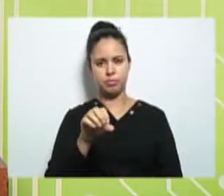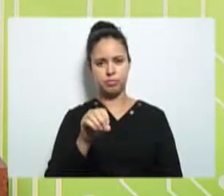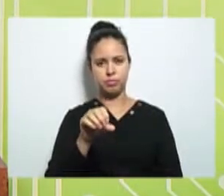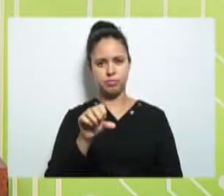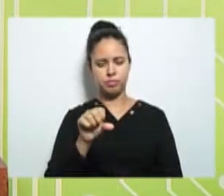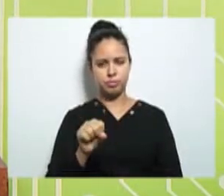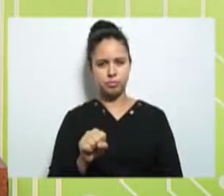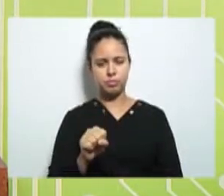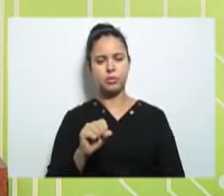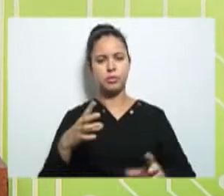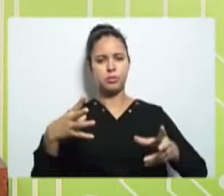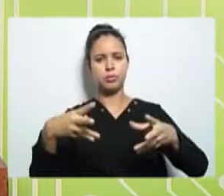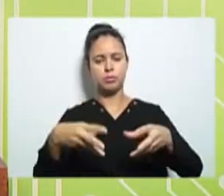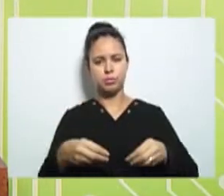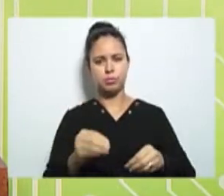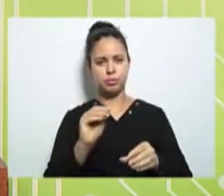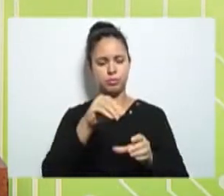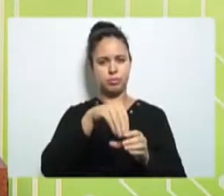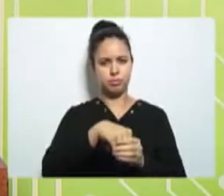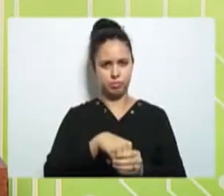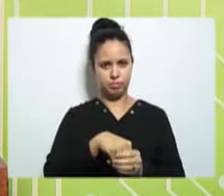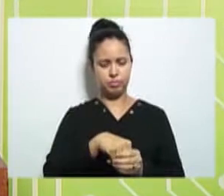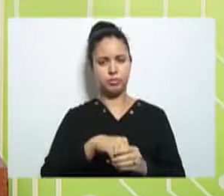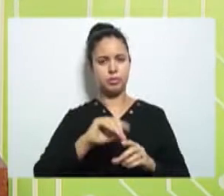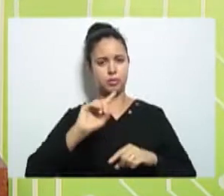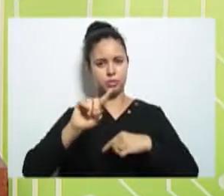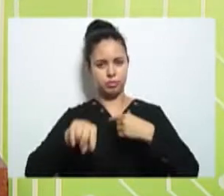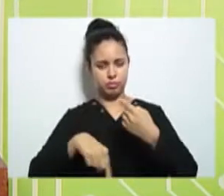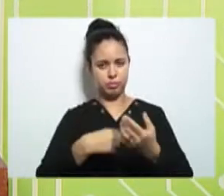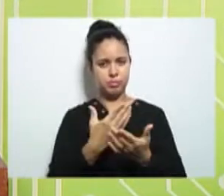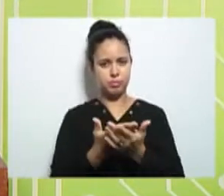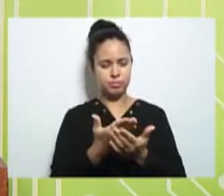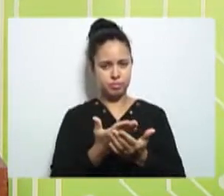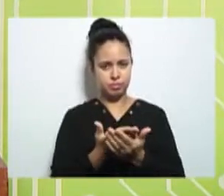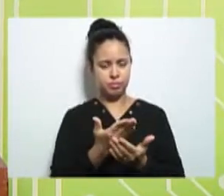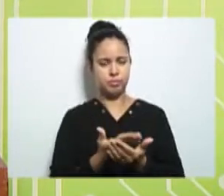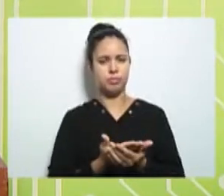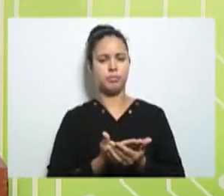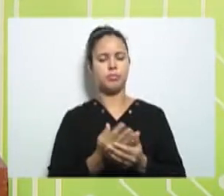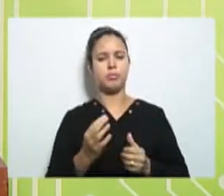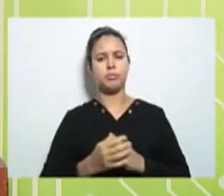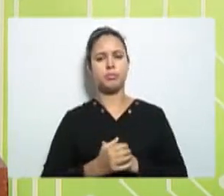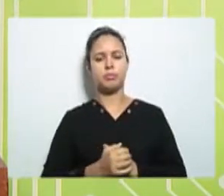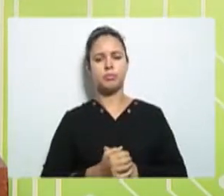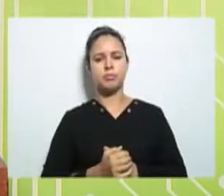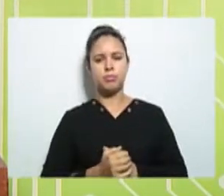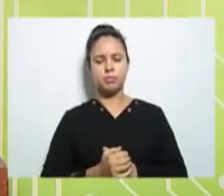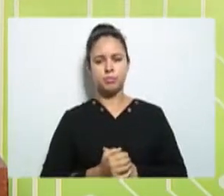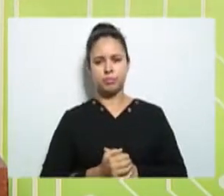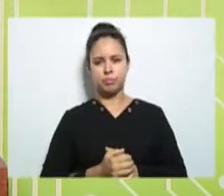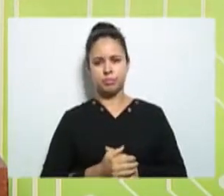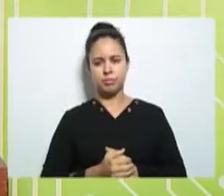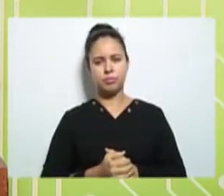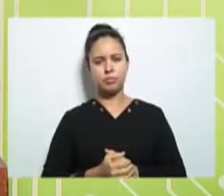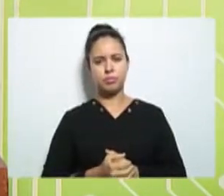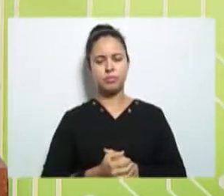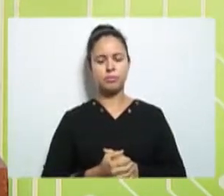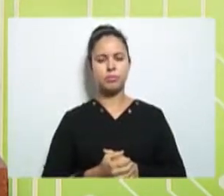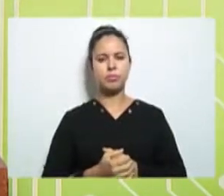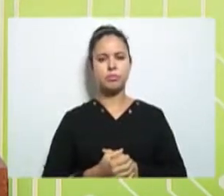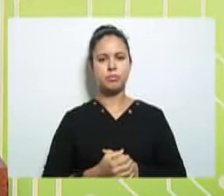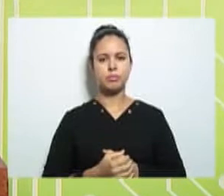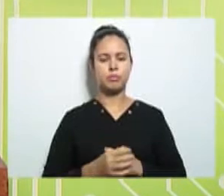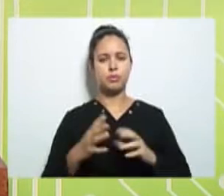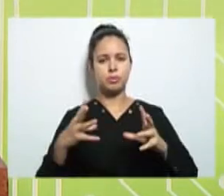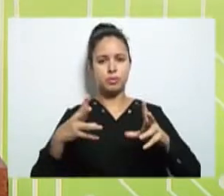por um sistema computacional. A gente vai ver mais tarde o que é sistema aqui computacional. Então, tudo que é alimentado por um sistema